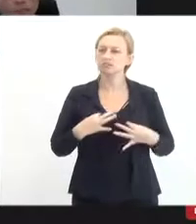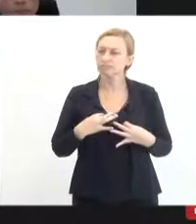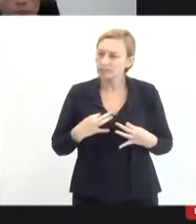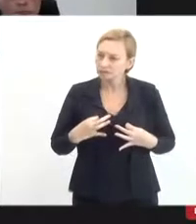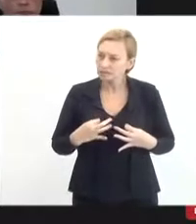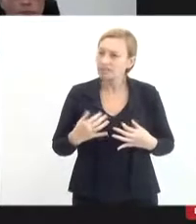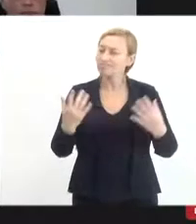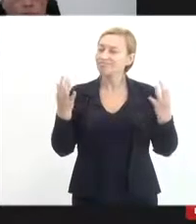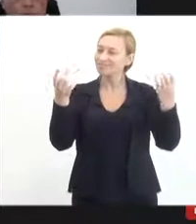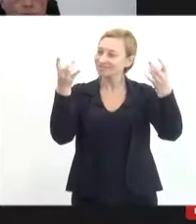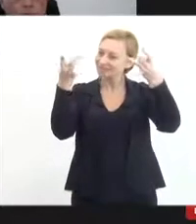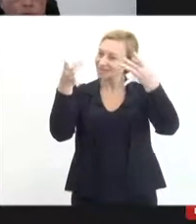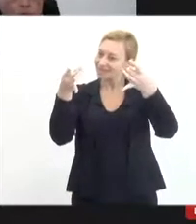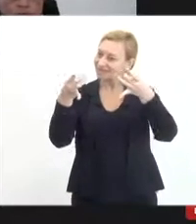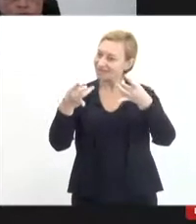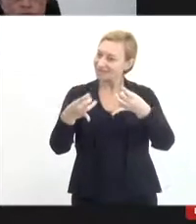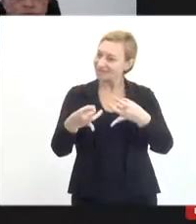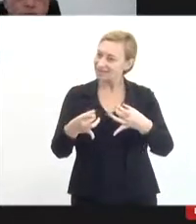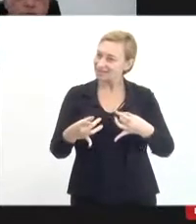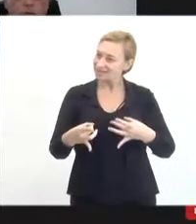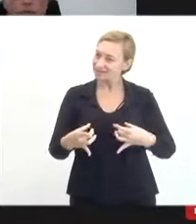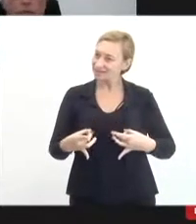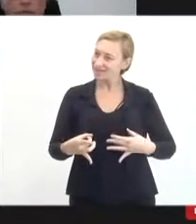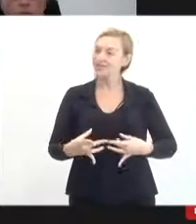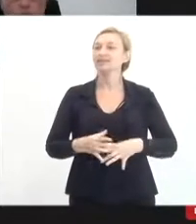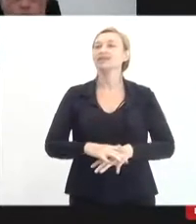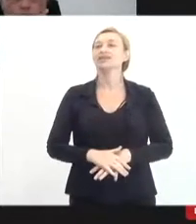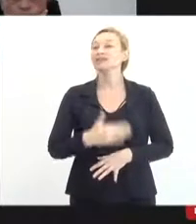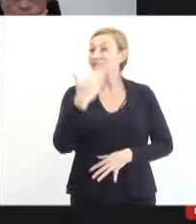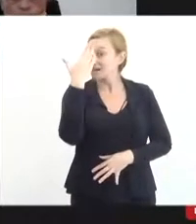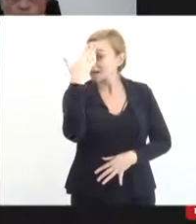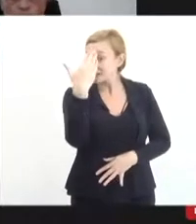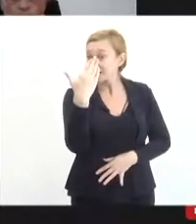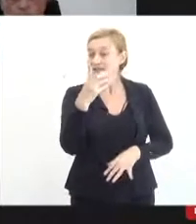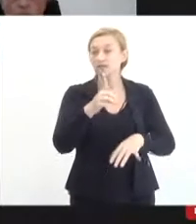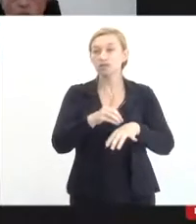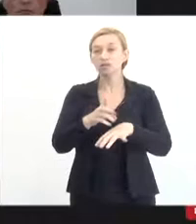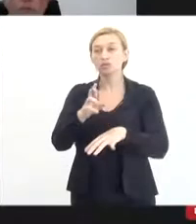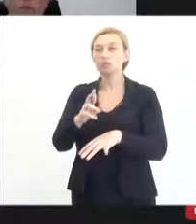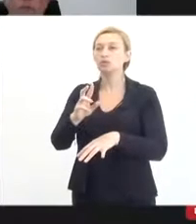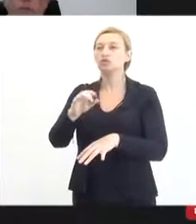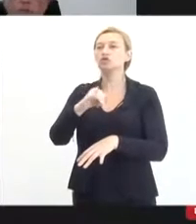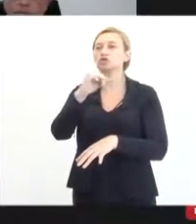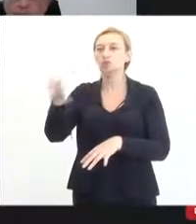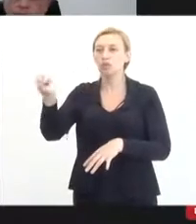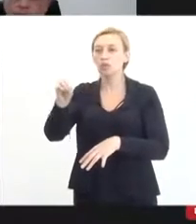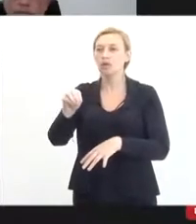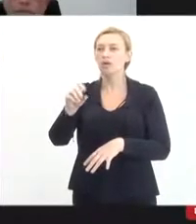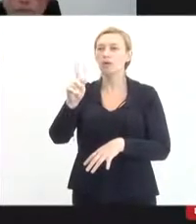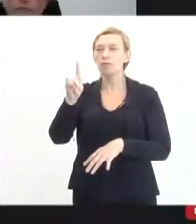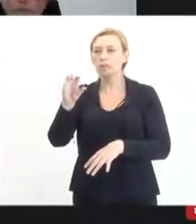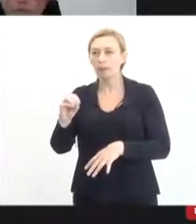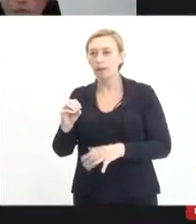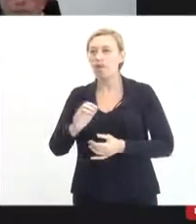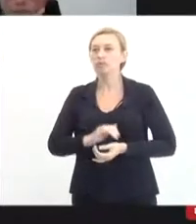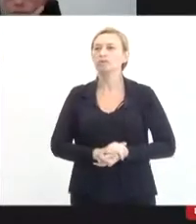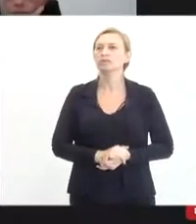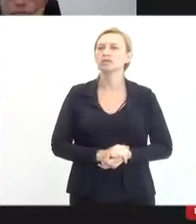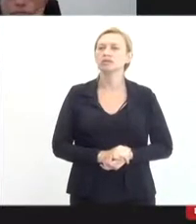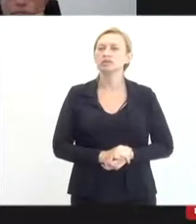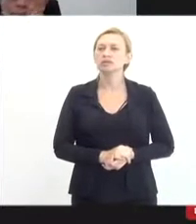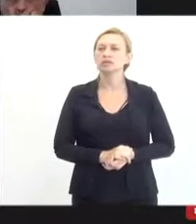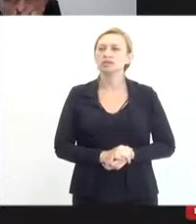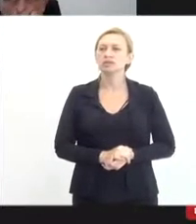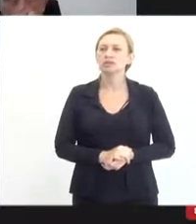bem detalhada que foi feita. Agradeço o doutor João Paulo de ter se detido